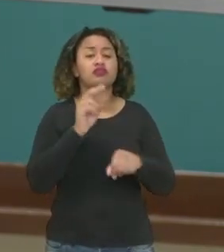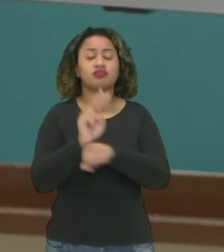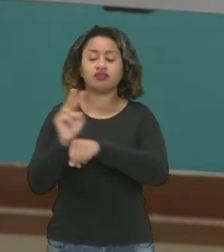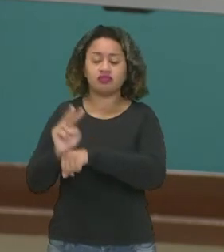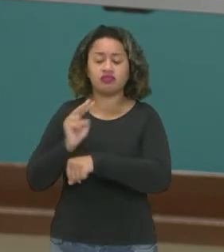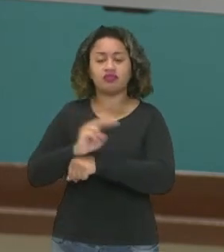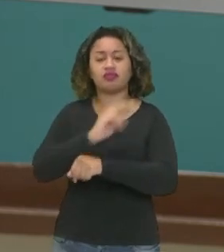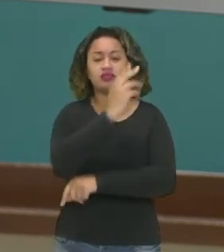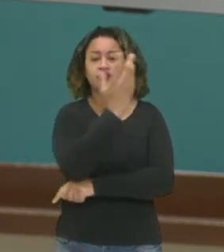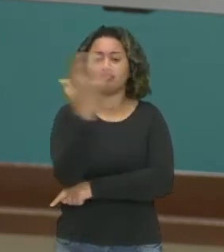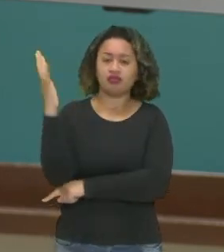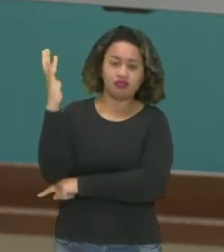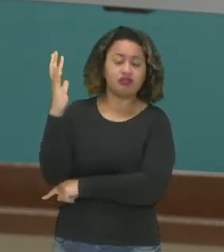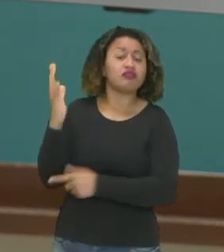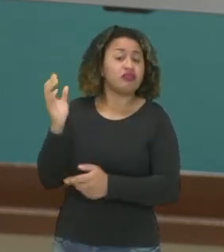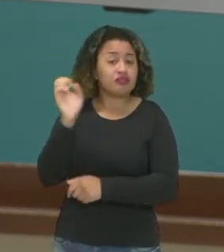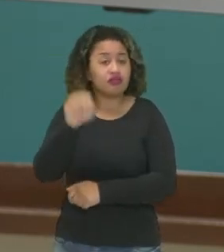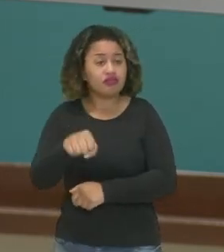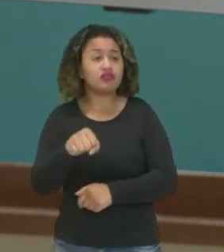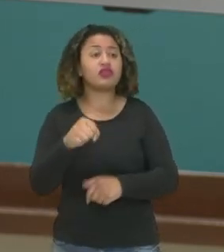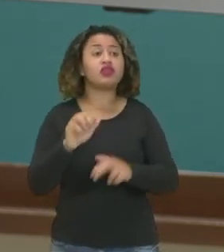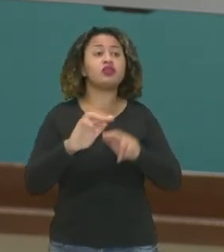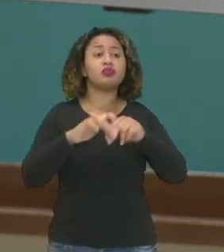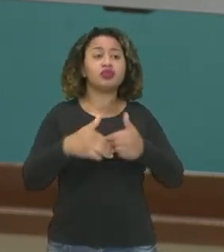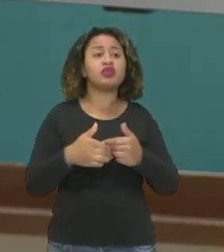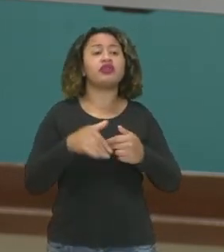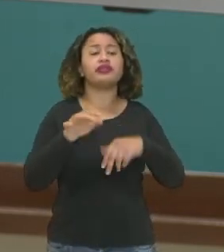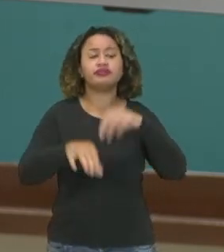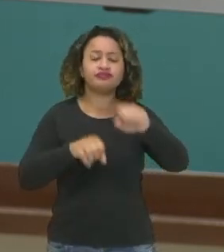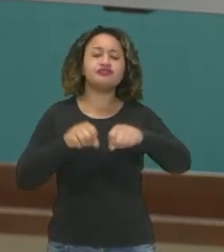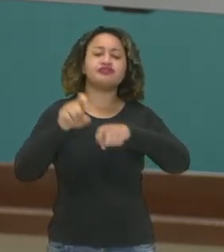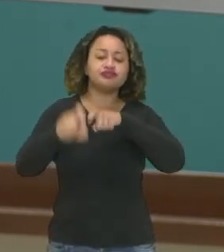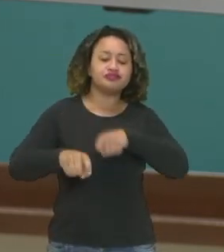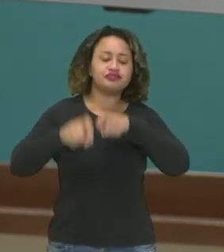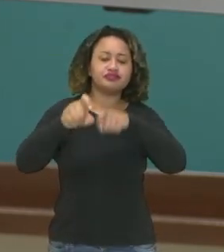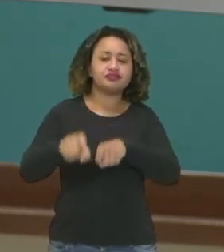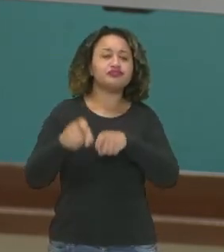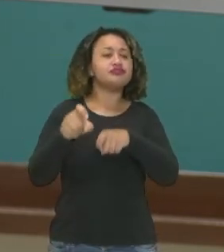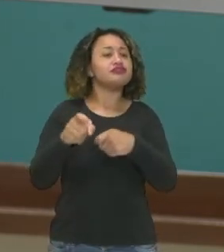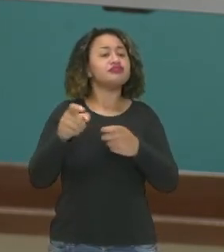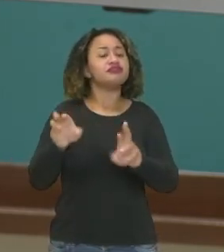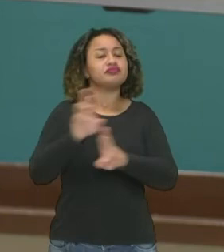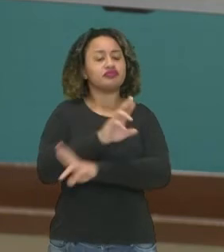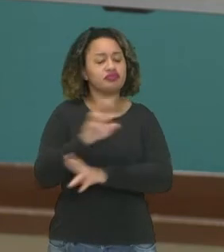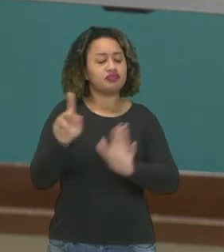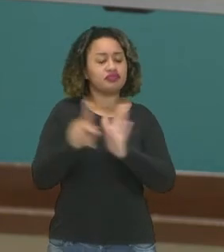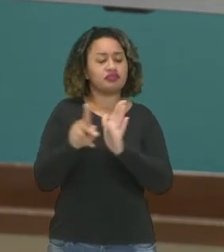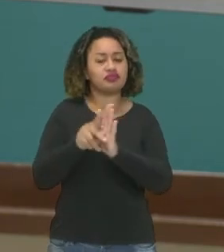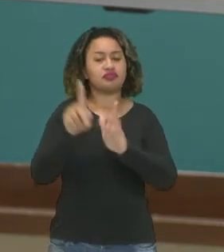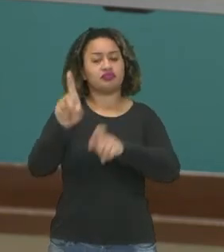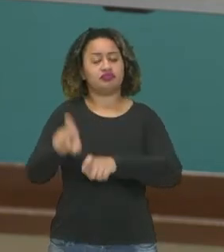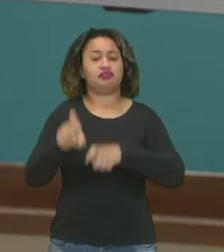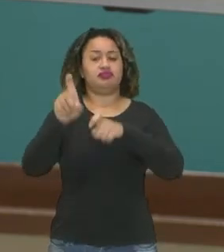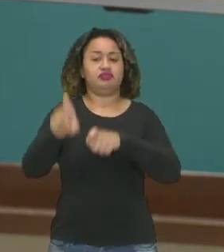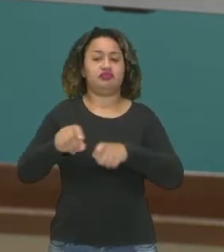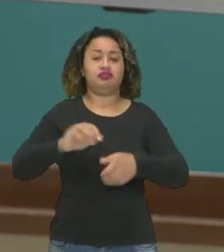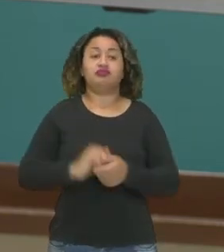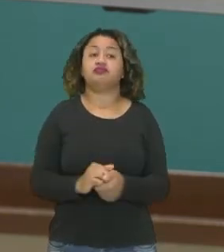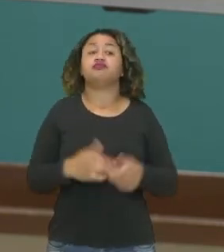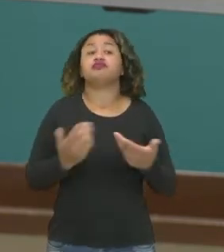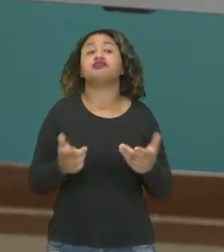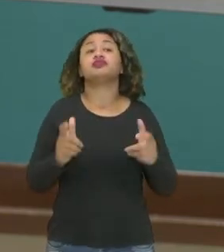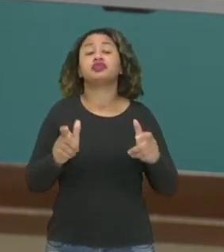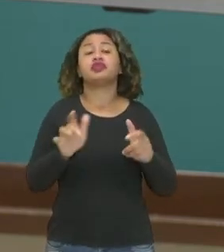floresta? Através de um manejo agrícola. Então, praticamente, é uma relação agrícola, ok? Onde